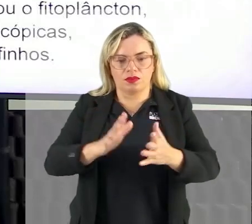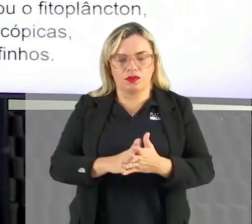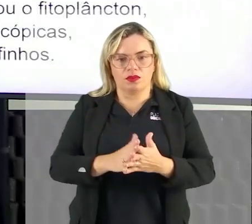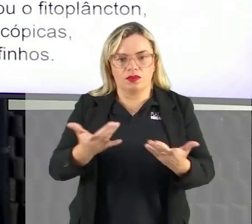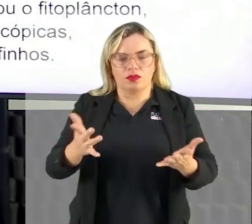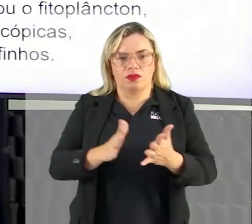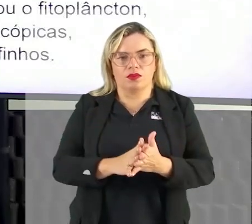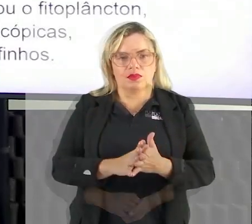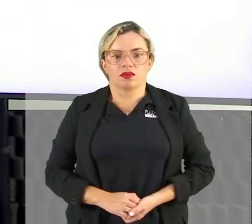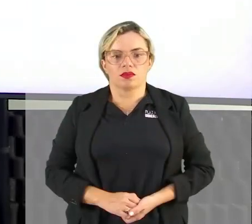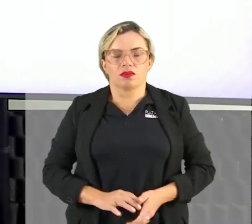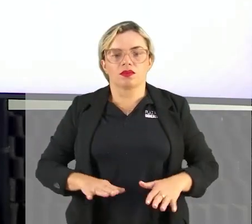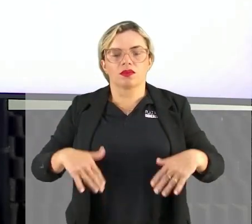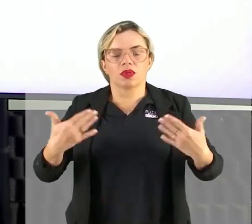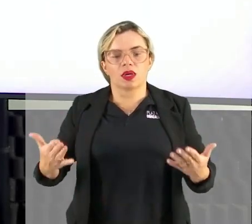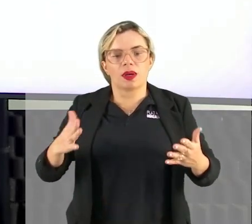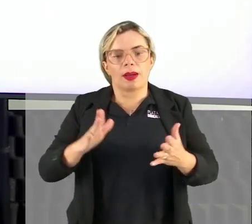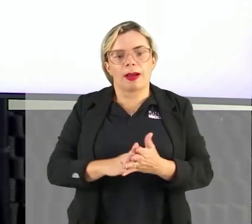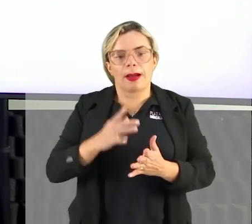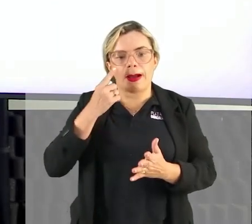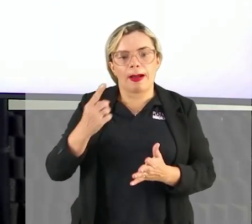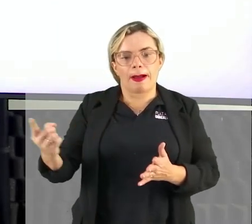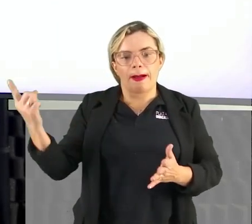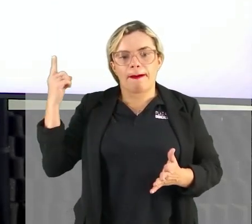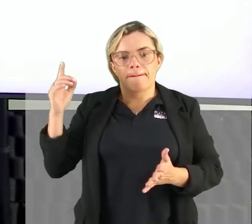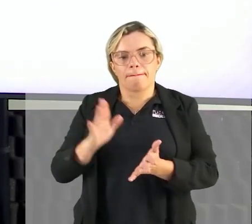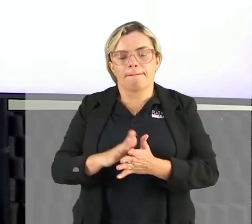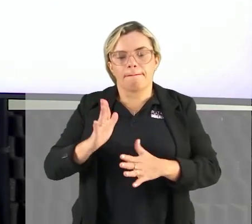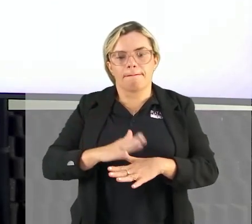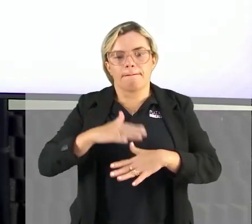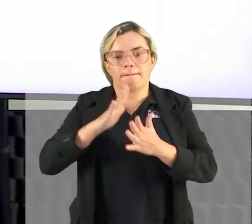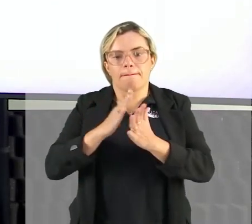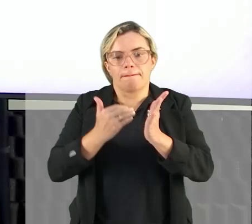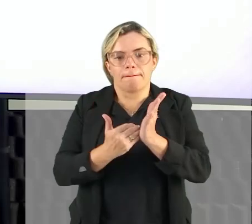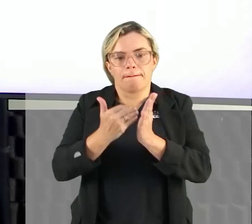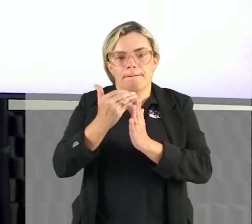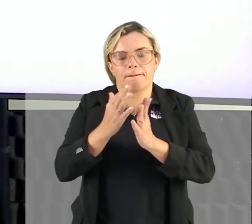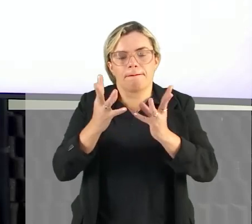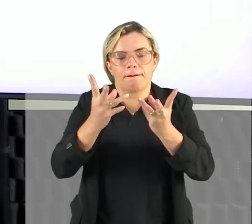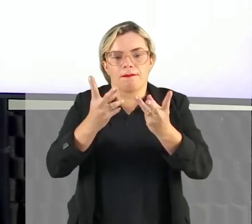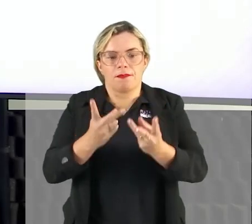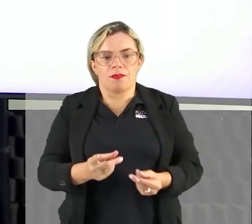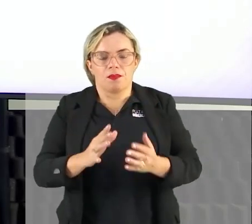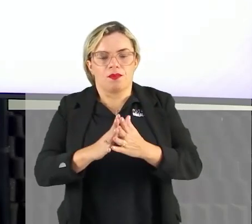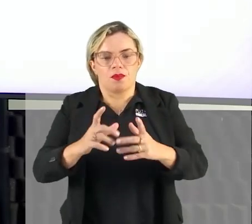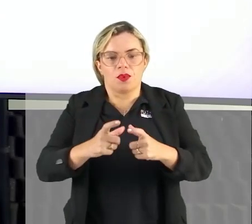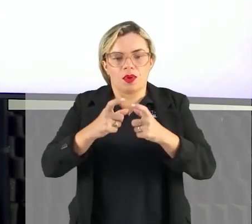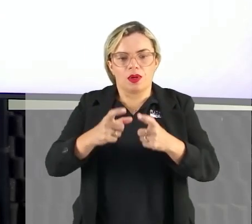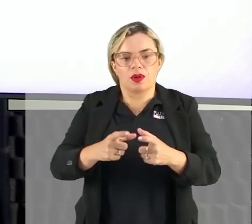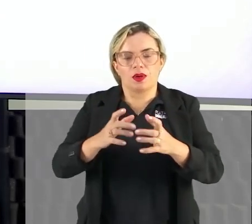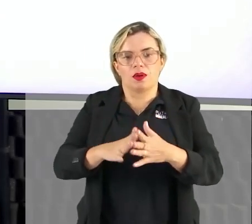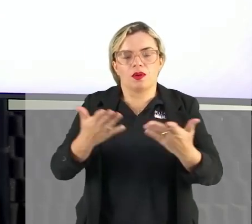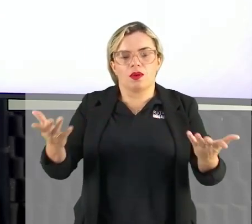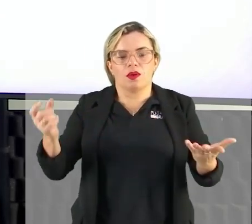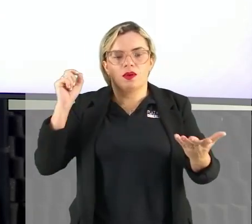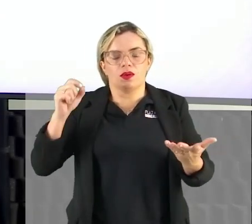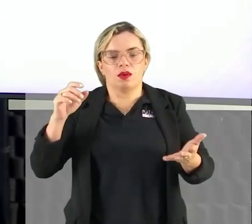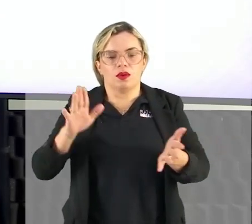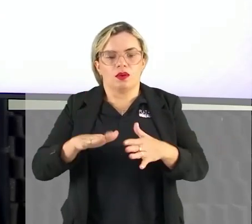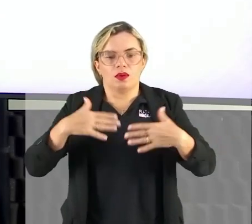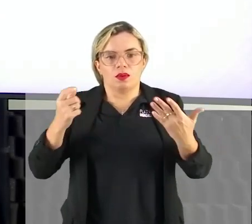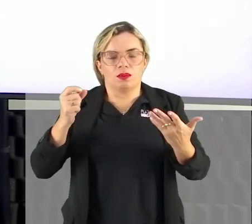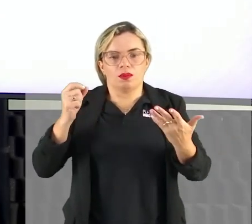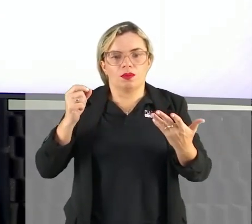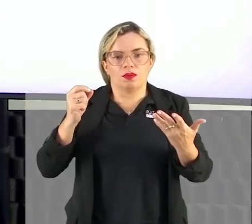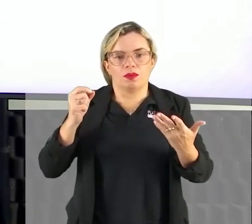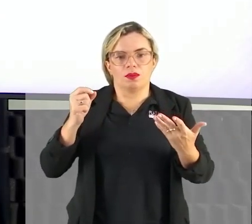organismos marinhos, certo? Concentrações mais elevadas dos compostos citados são encontrados né?